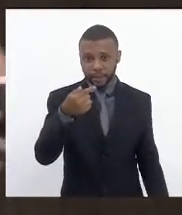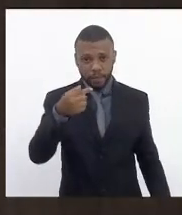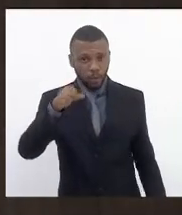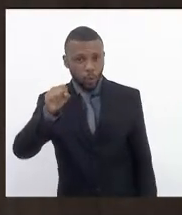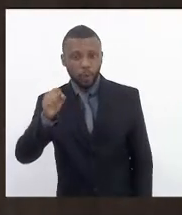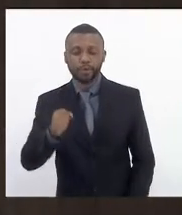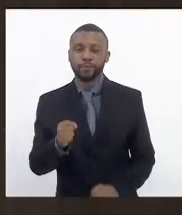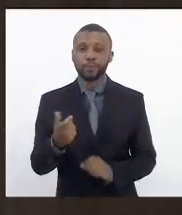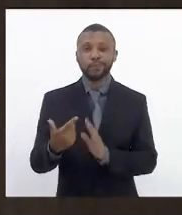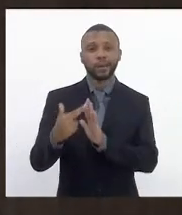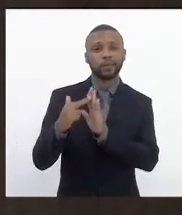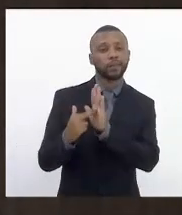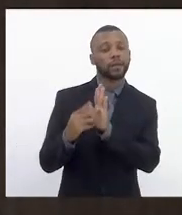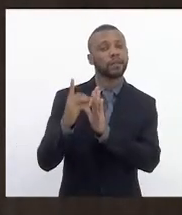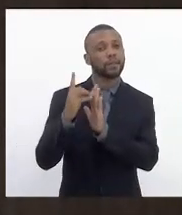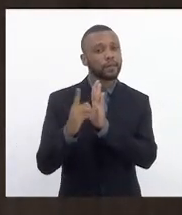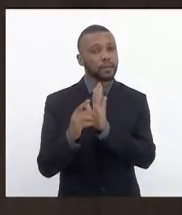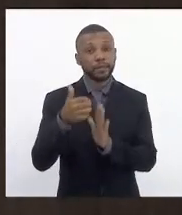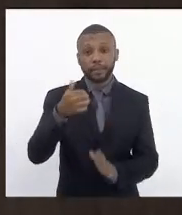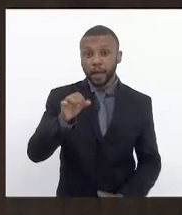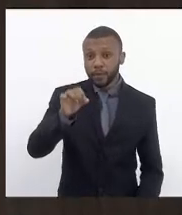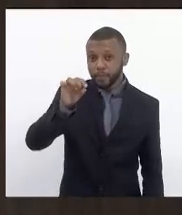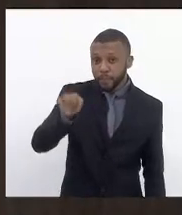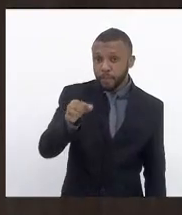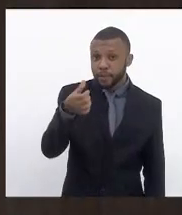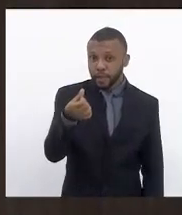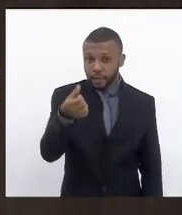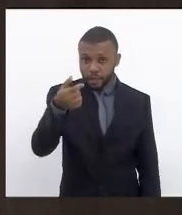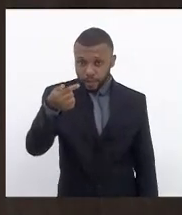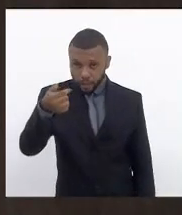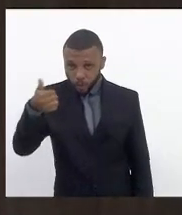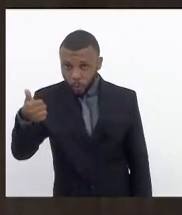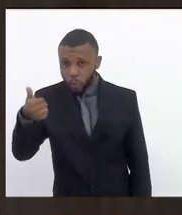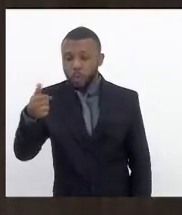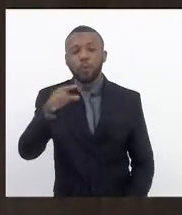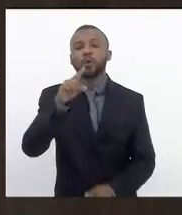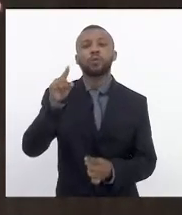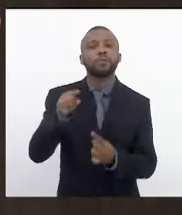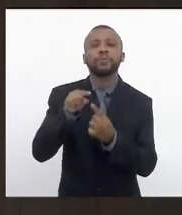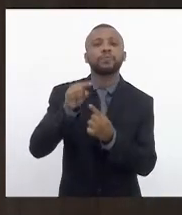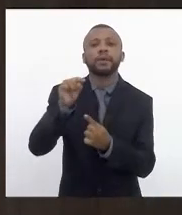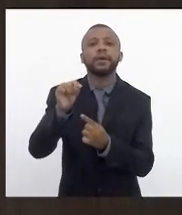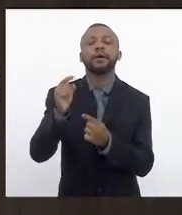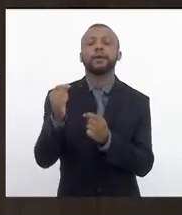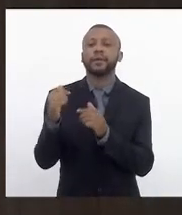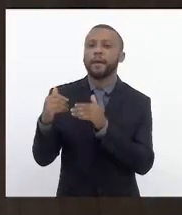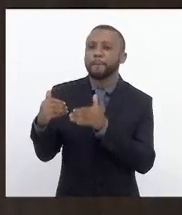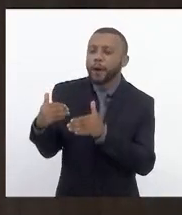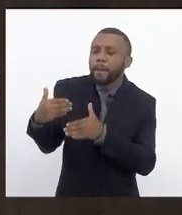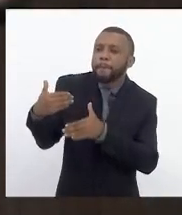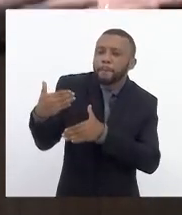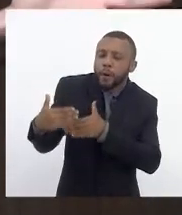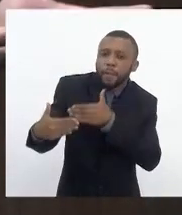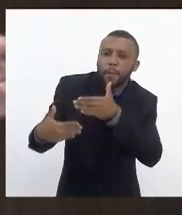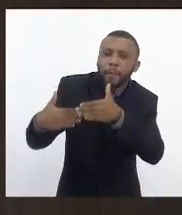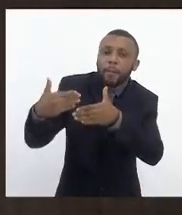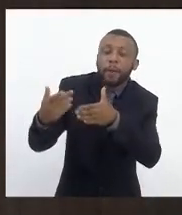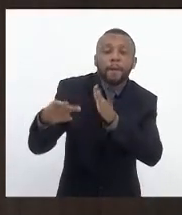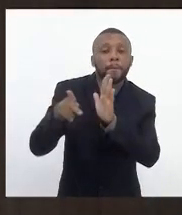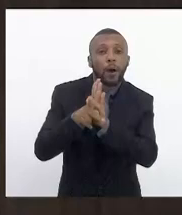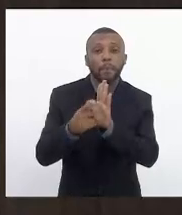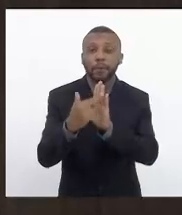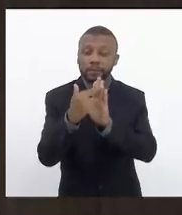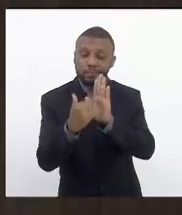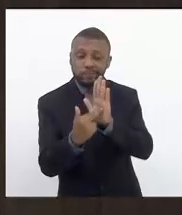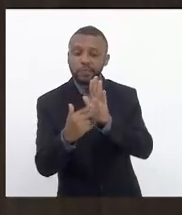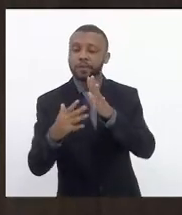regulamentada pelo Decreto 2.681 que avança sobre a própria regulamentação